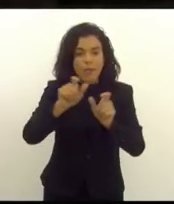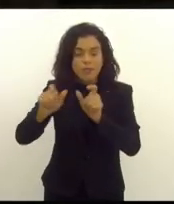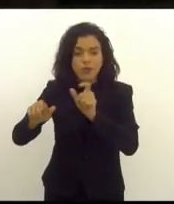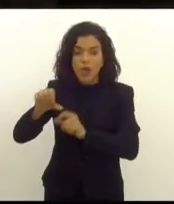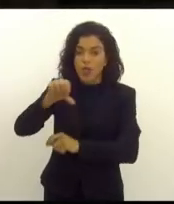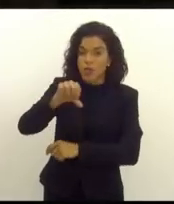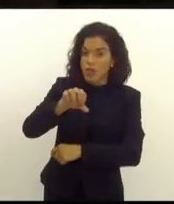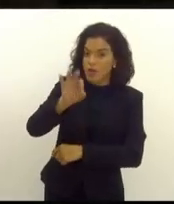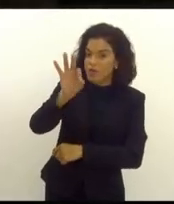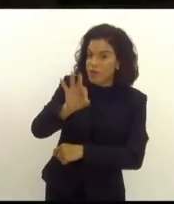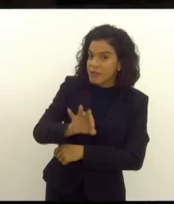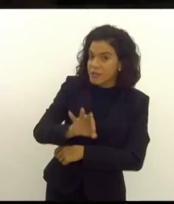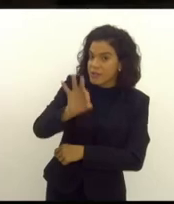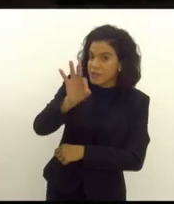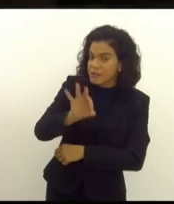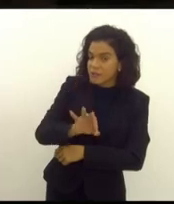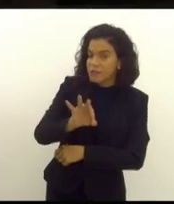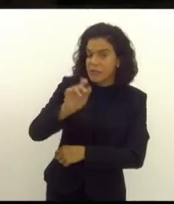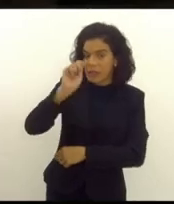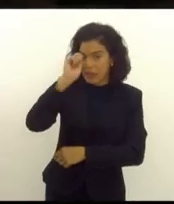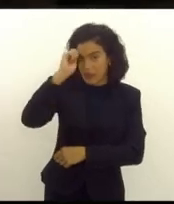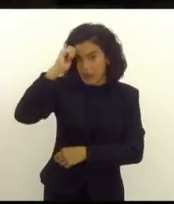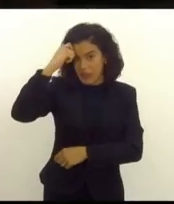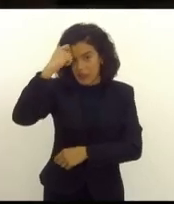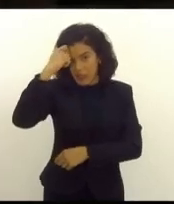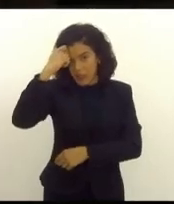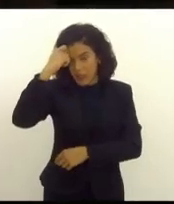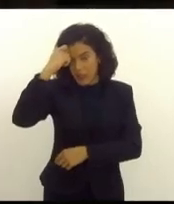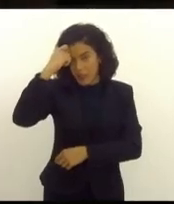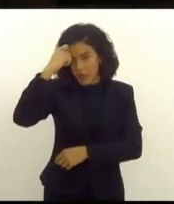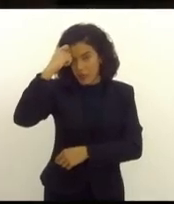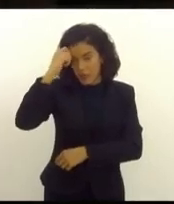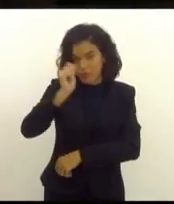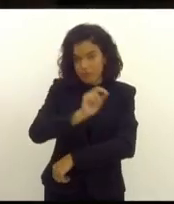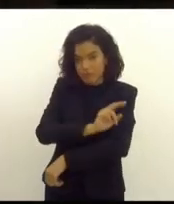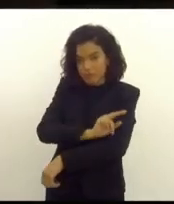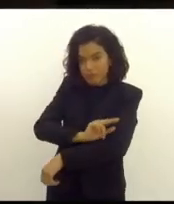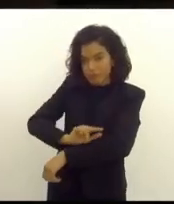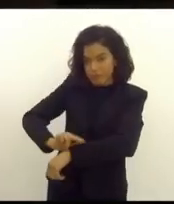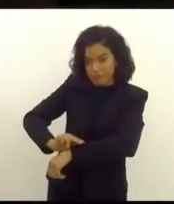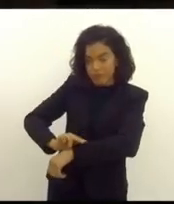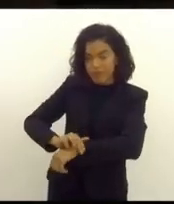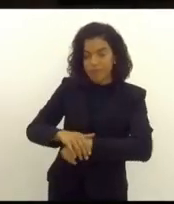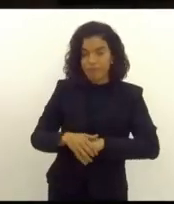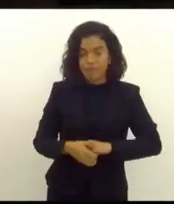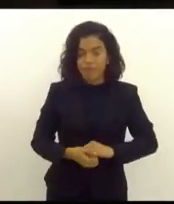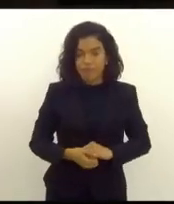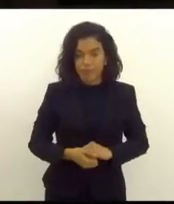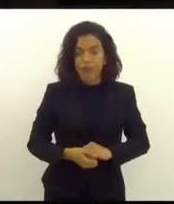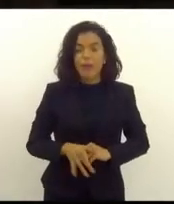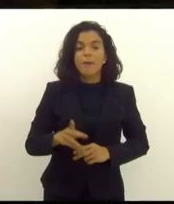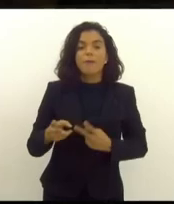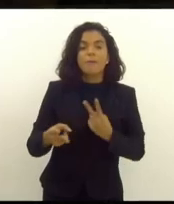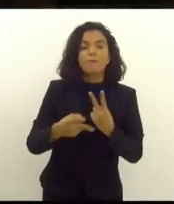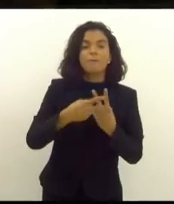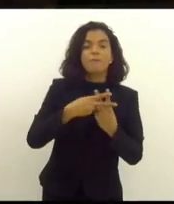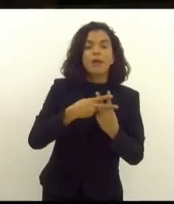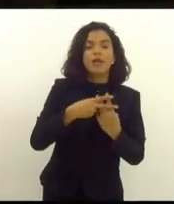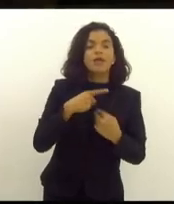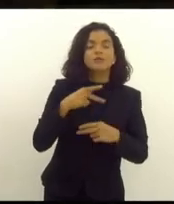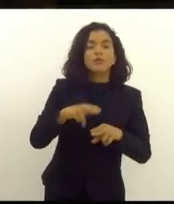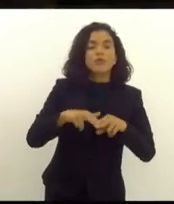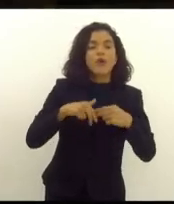90% negros pretos que são presos com